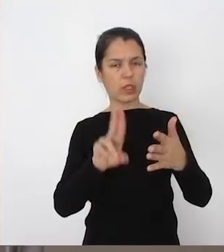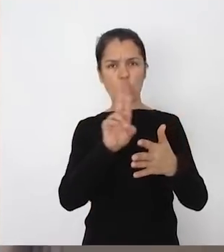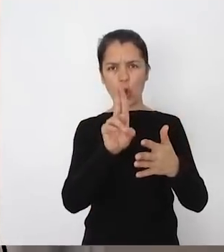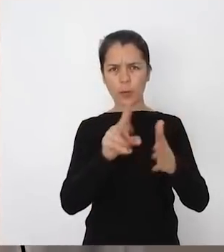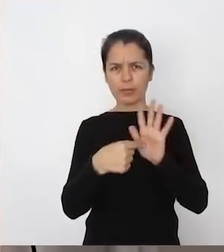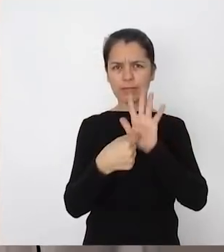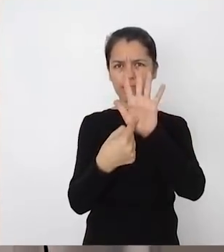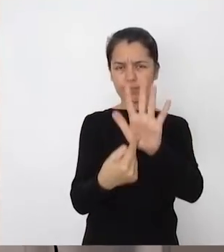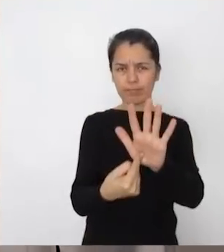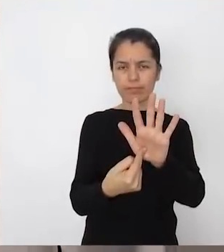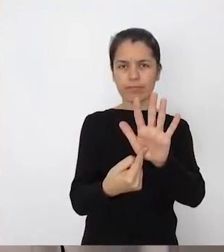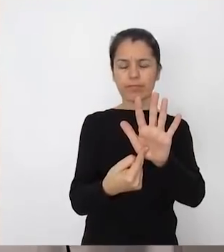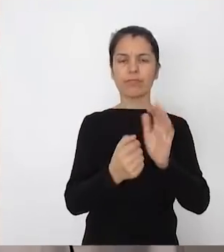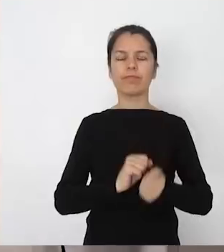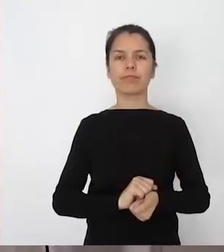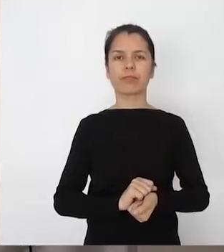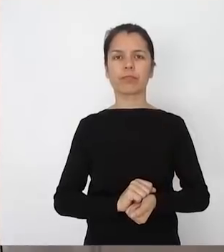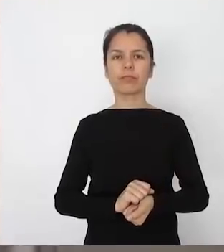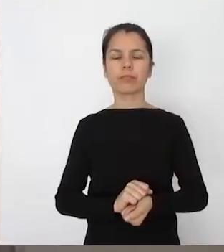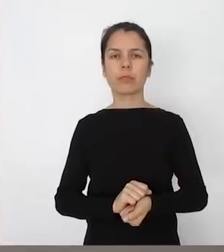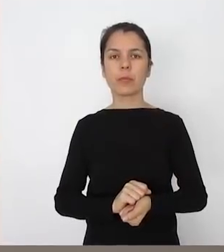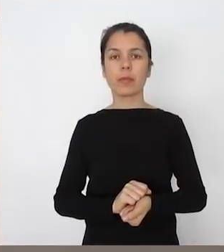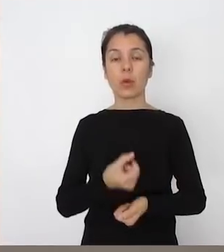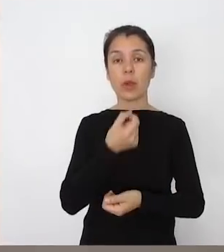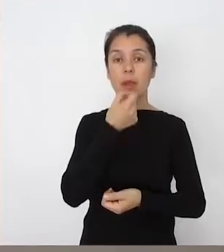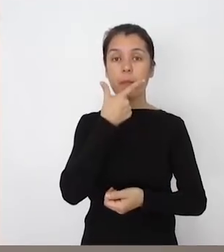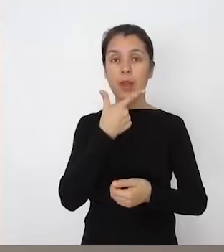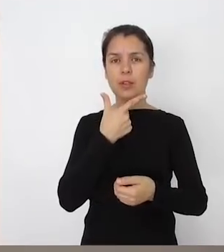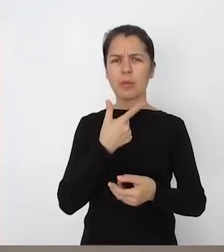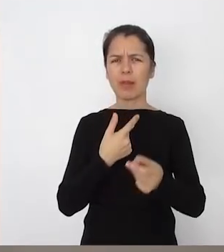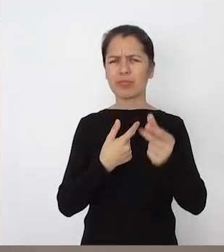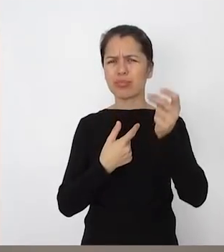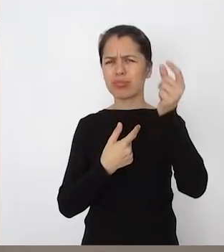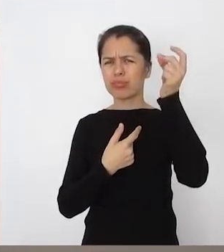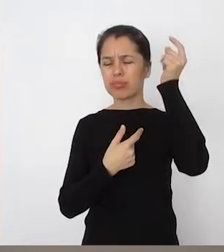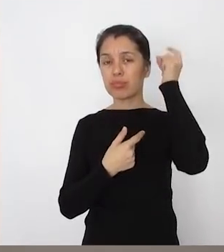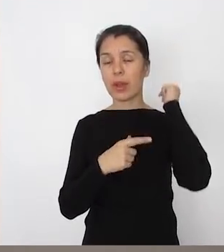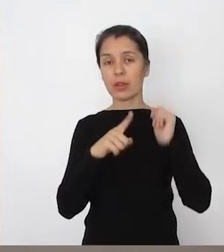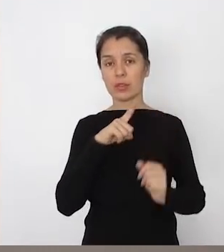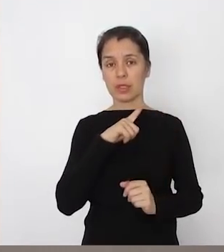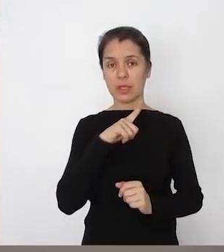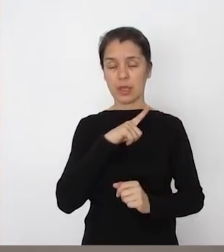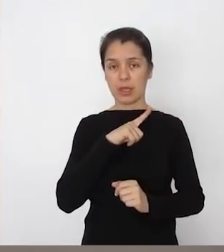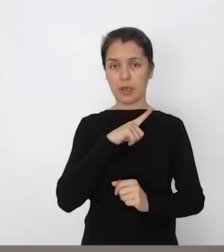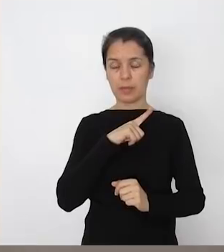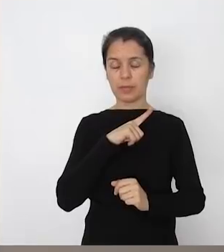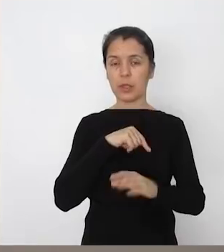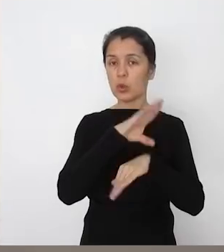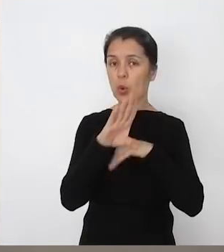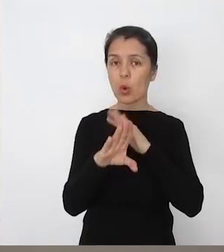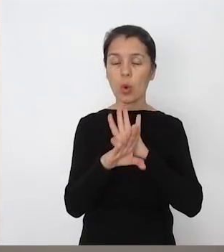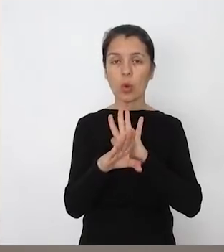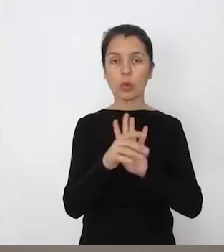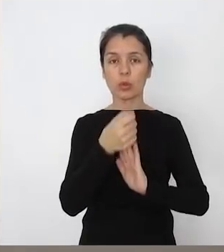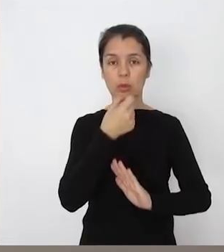são os receptores. Então vamos entender aqui de novo, vamos ver. Então esse remédio vem aqui, bloqueia, por exemplo, o D2 da dopamina, então baixa a dopamina, mas